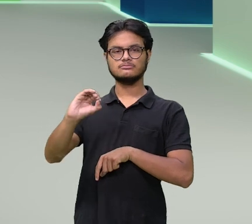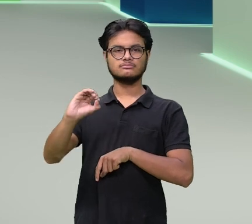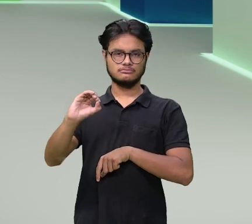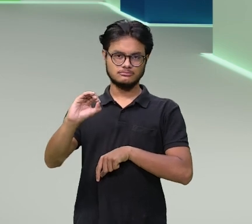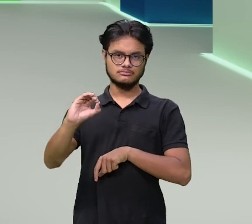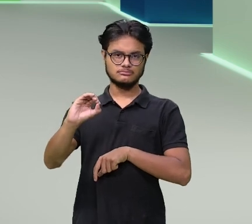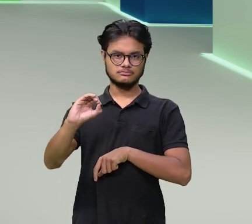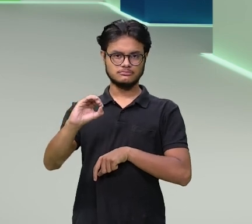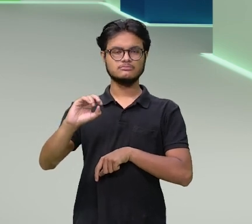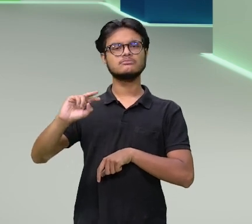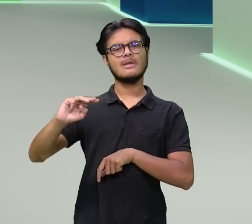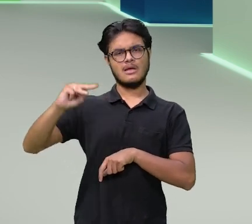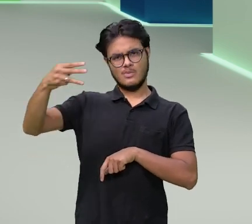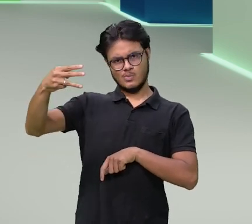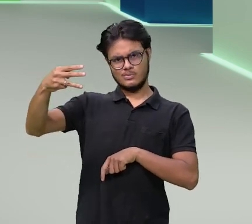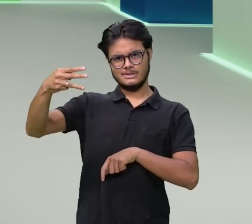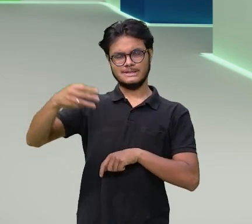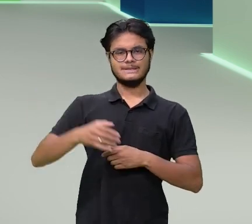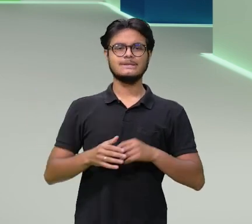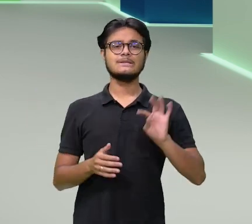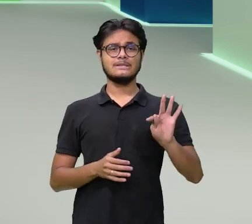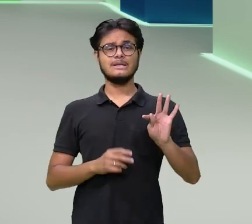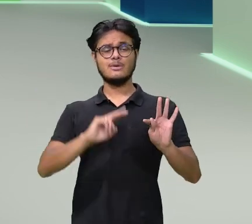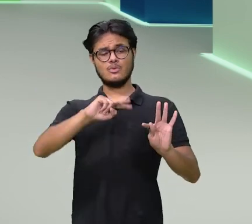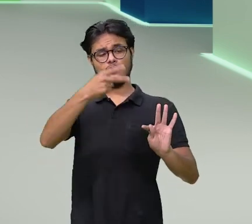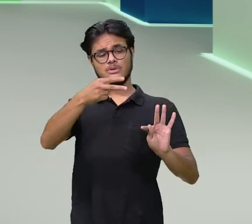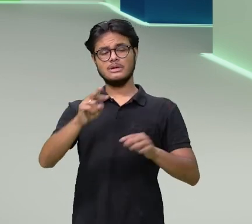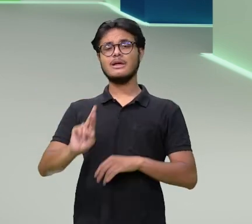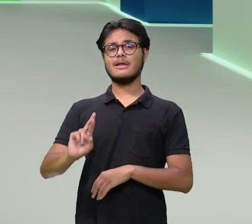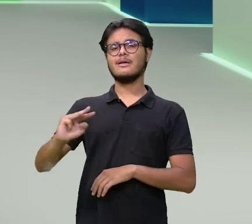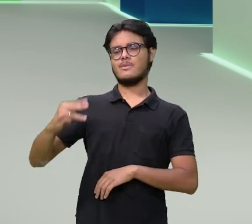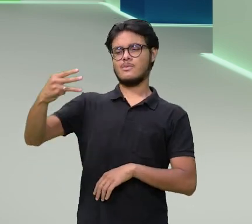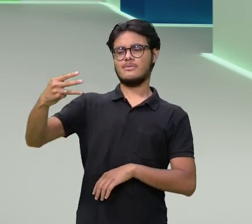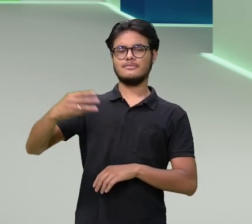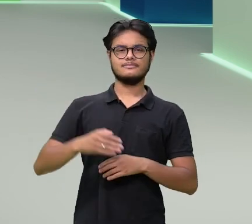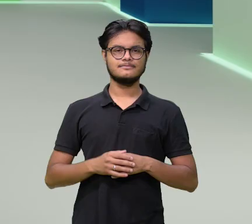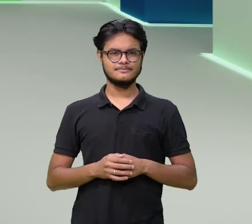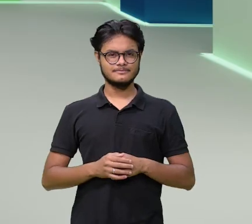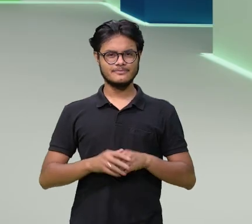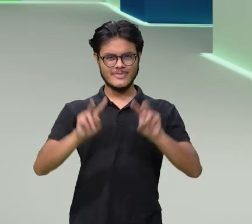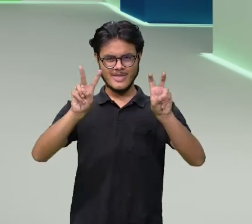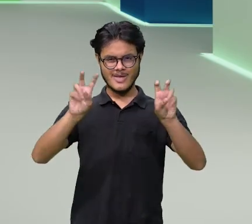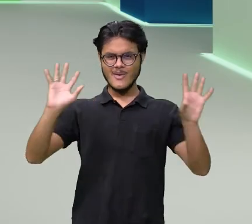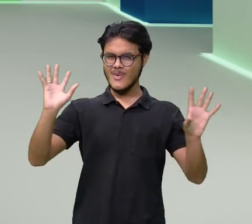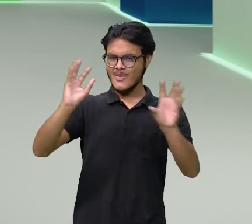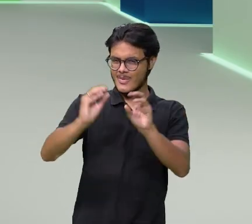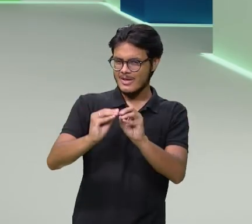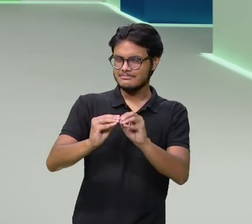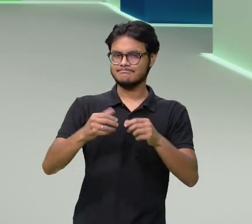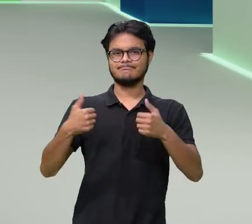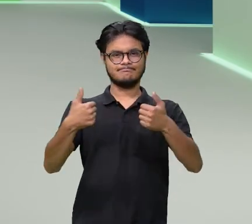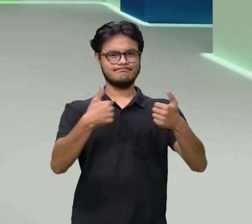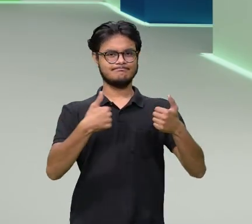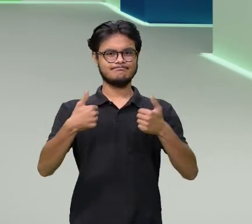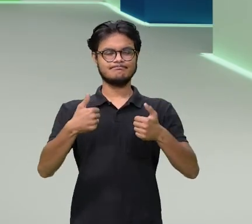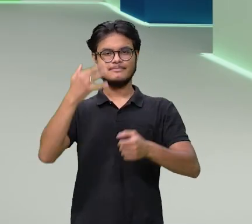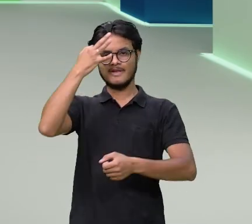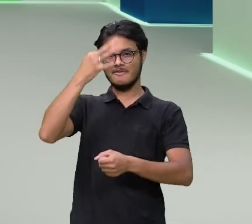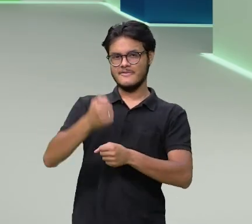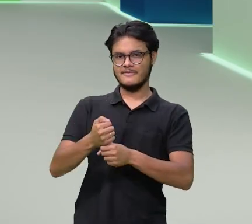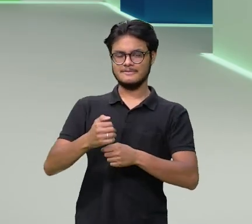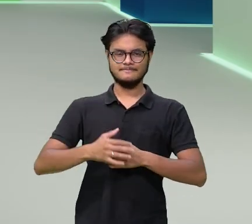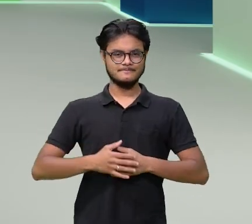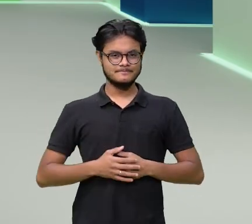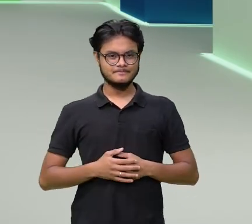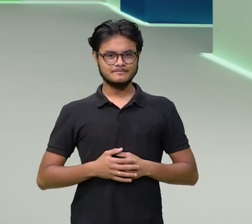ao cubo. Então, T ao quadrado, R ao cubo. Esse é um resumão para você aí, nosso querido estudante do Preveste